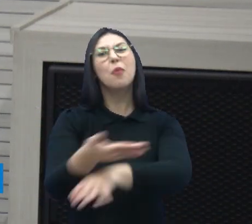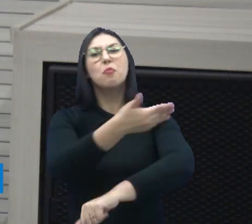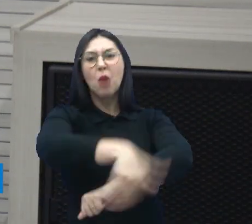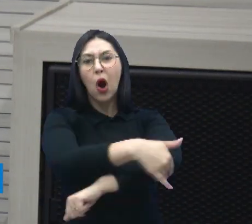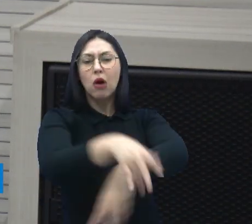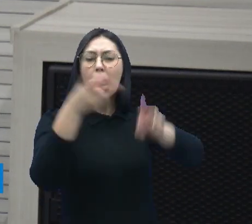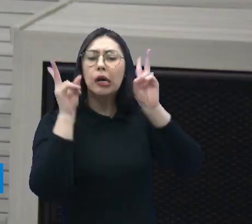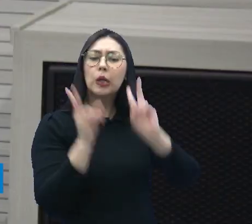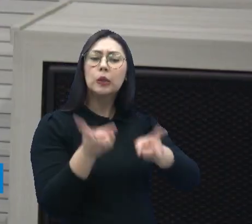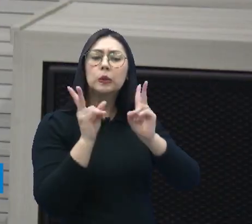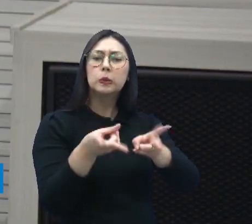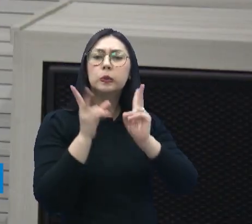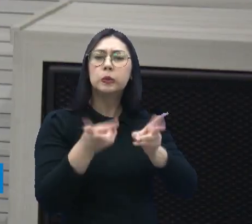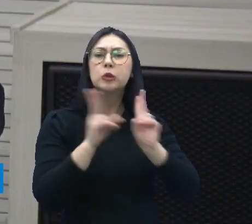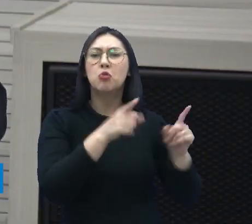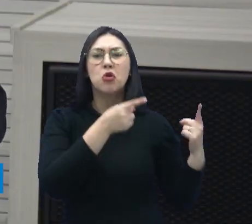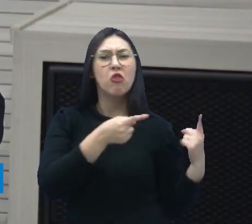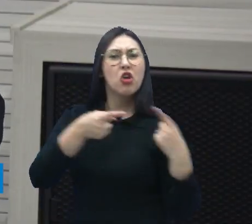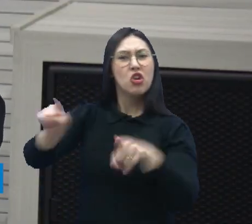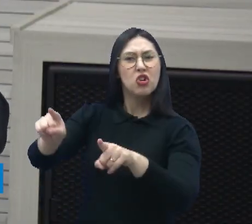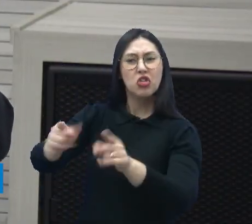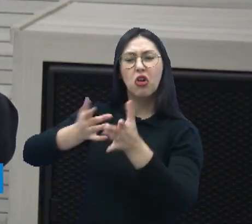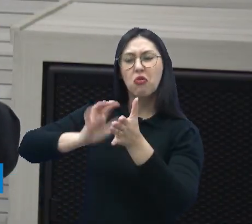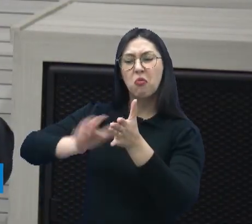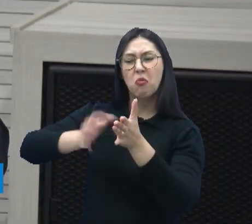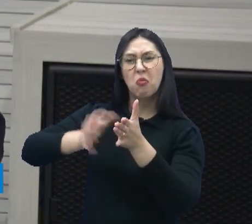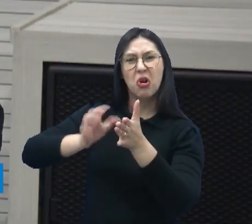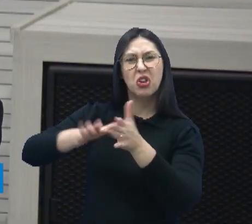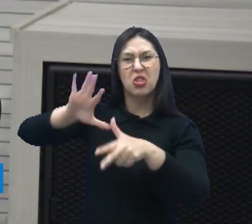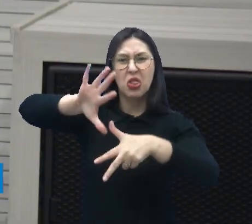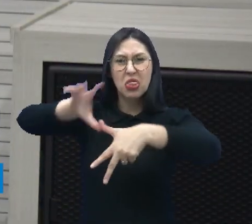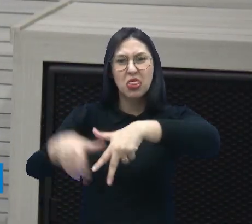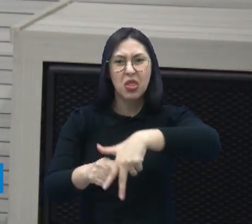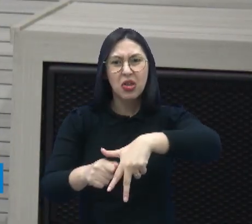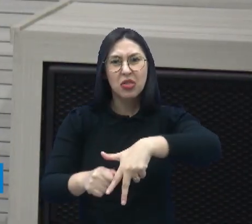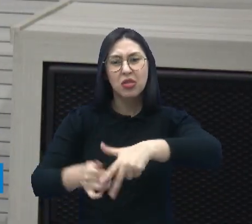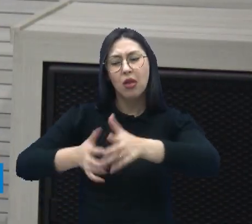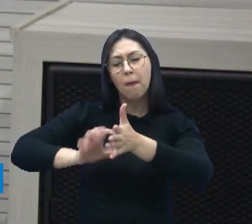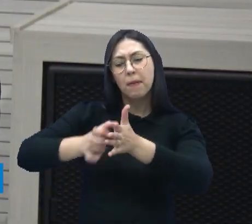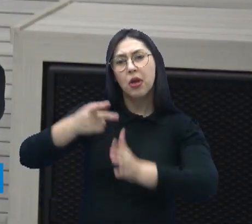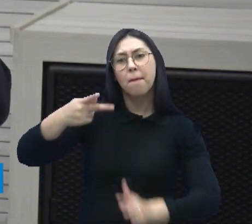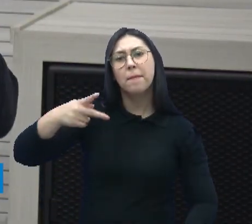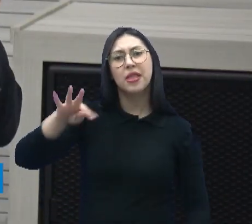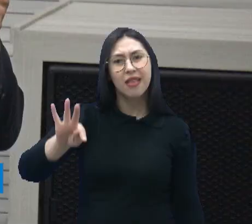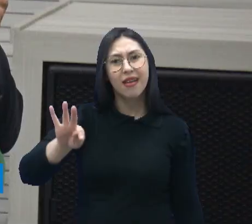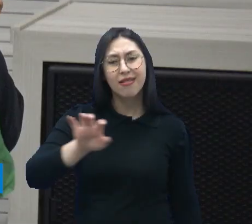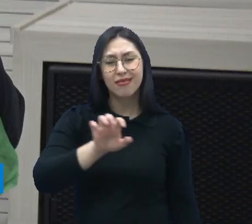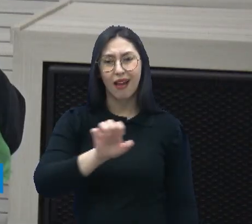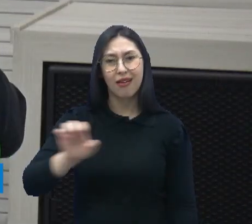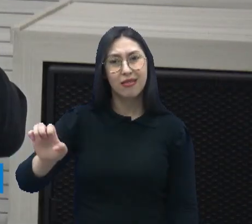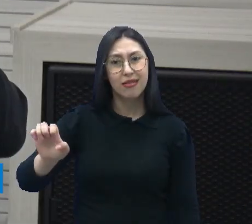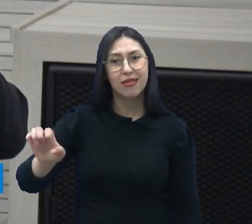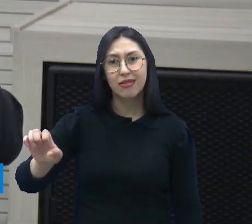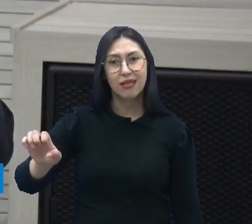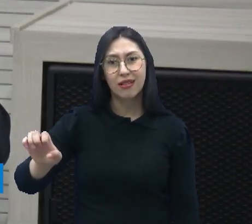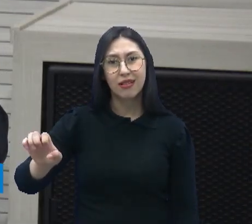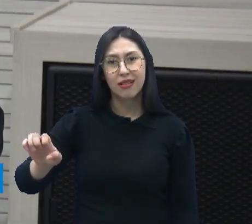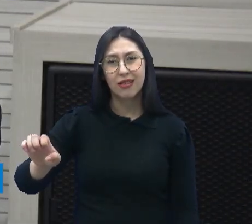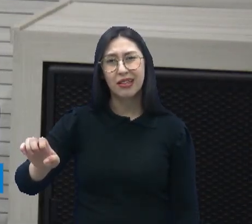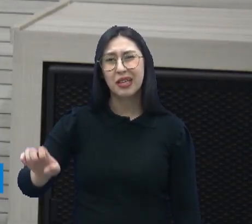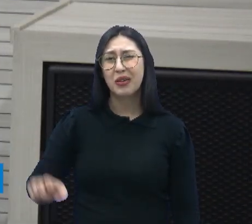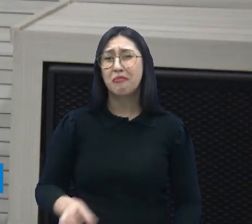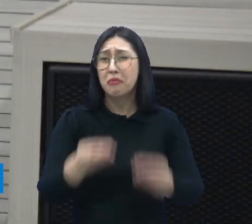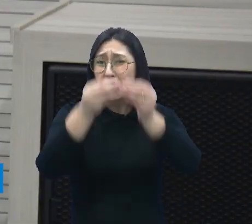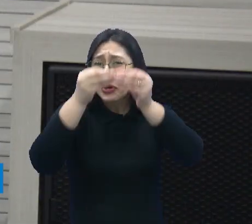for para contrariar essa posição corrupta do PT, um governo de esquerda que sucateou